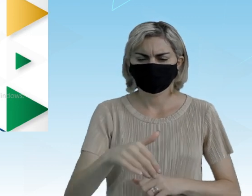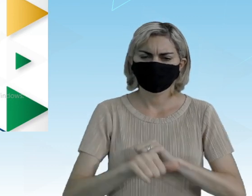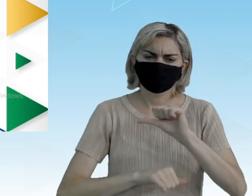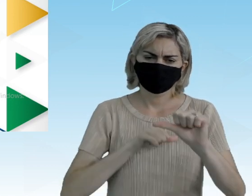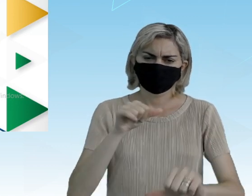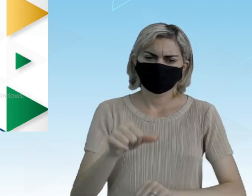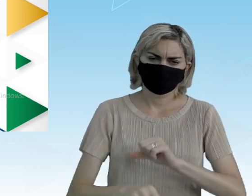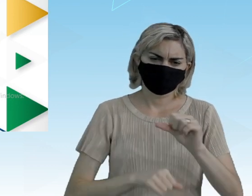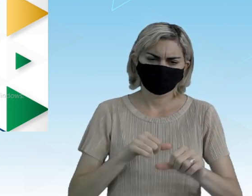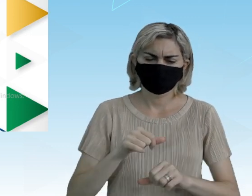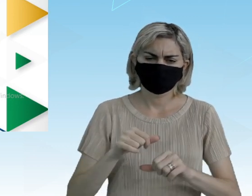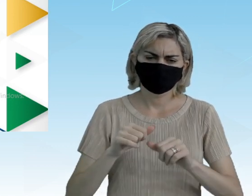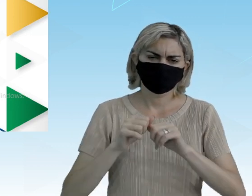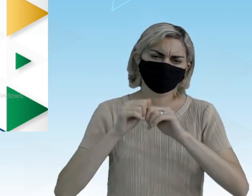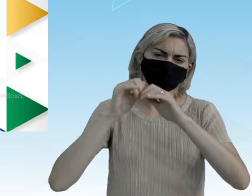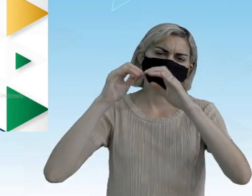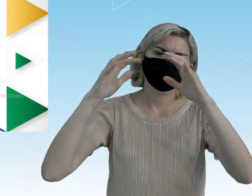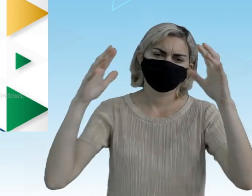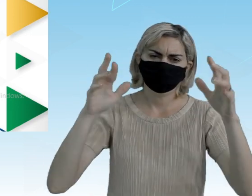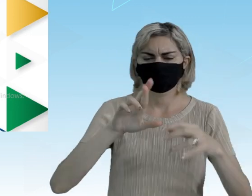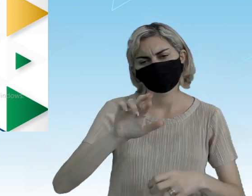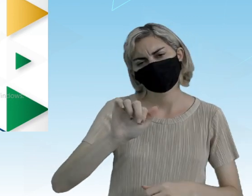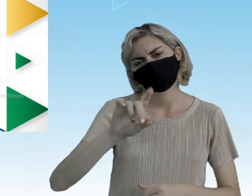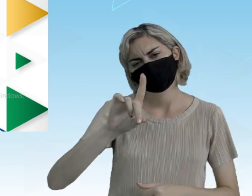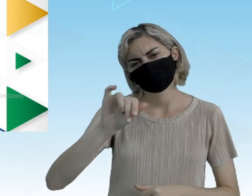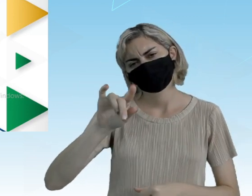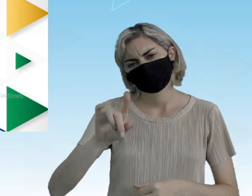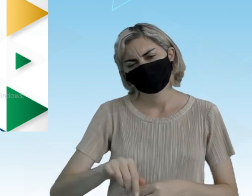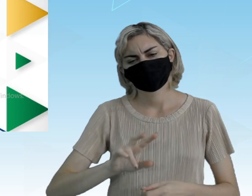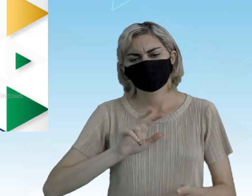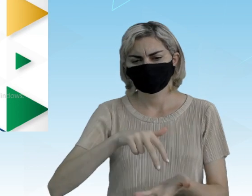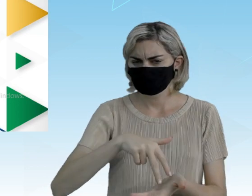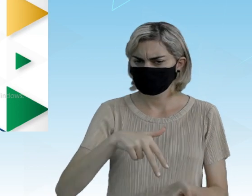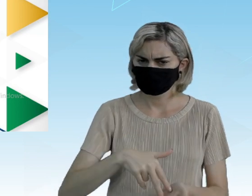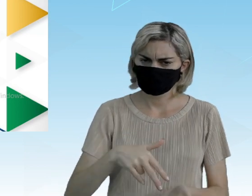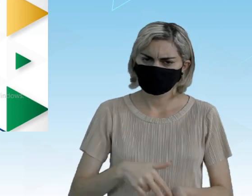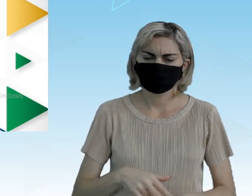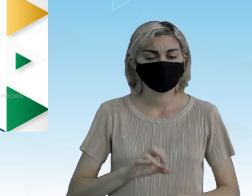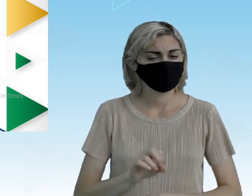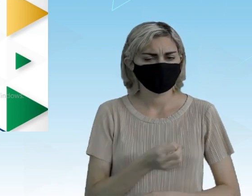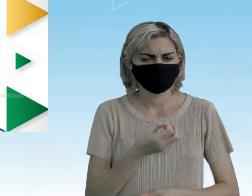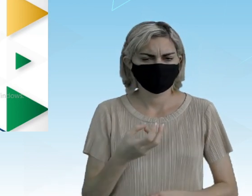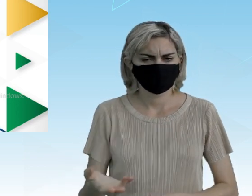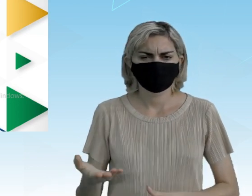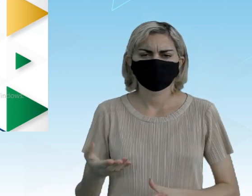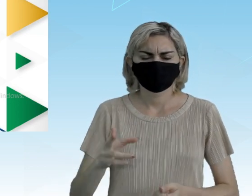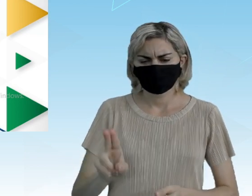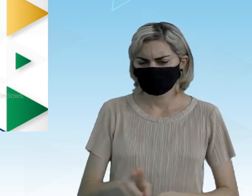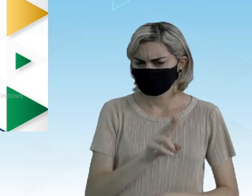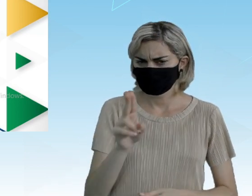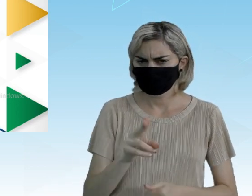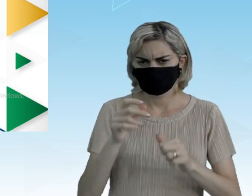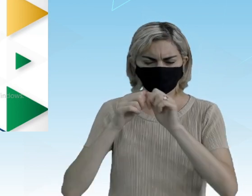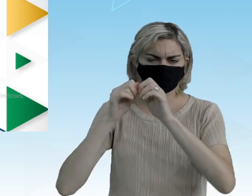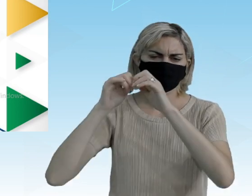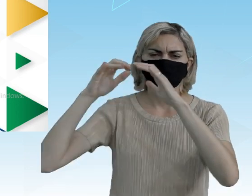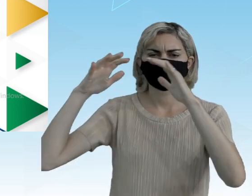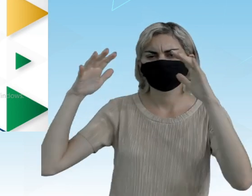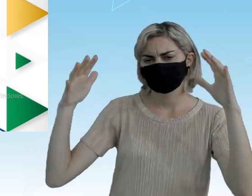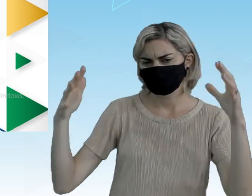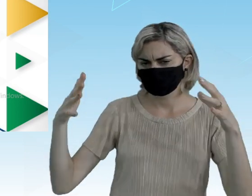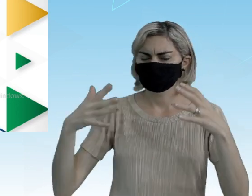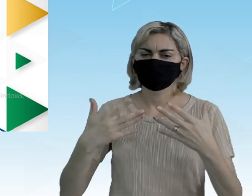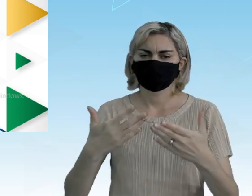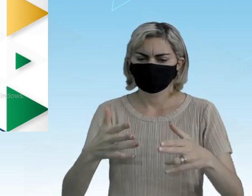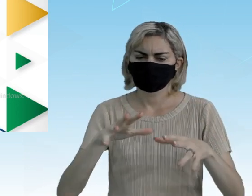modificar imaginariamente a realidade e o presente. Ou seja, usa a imaginação.